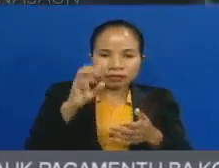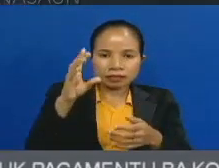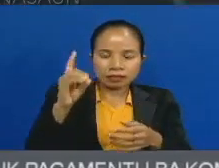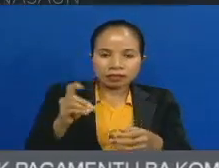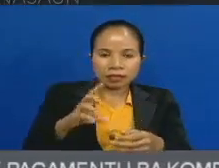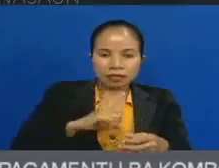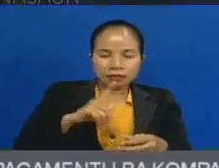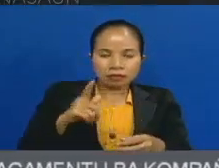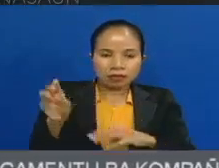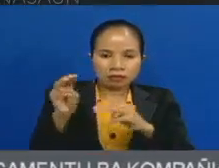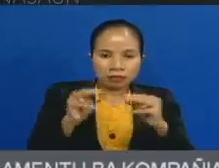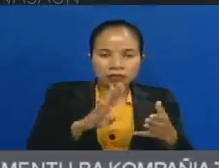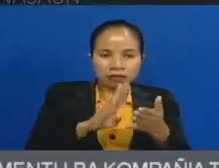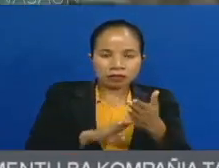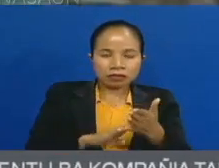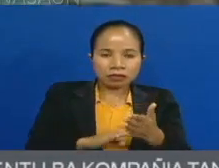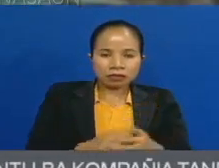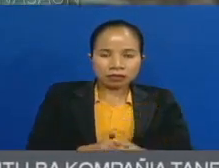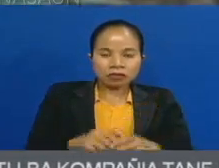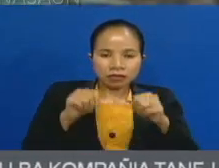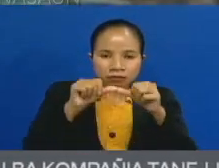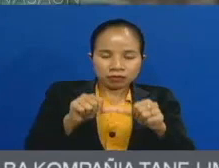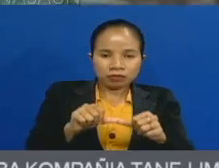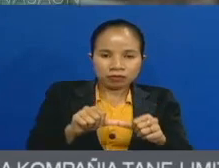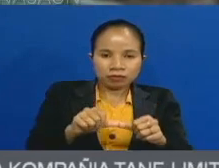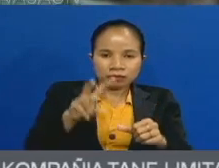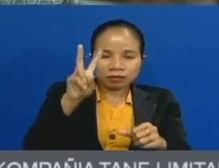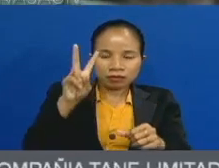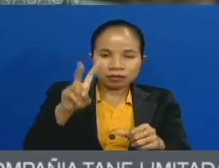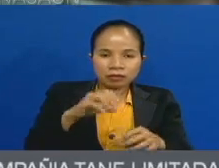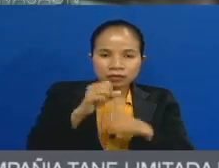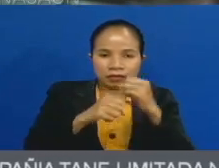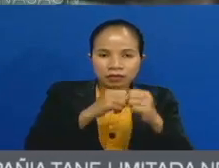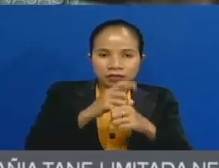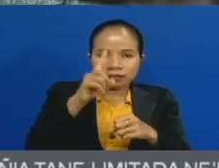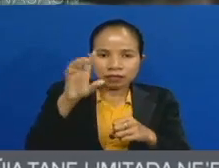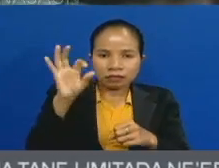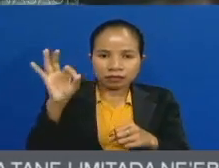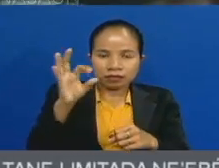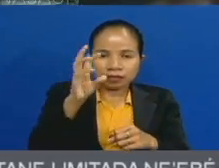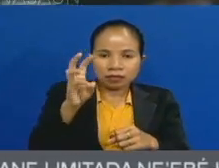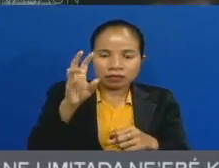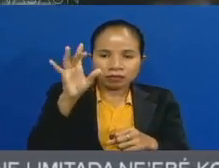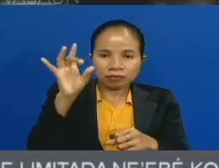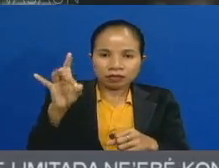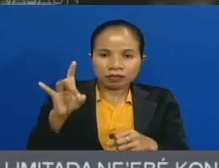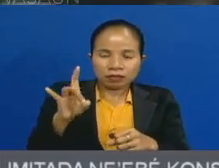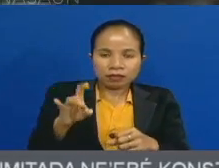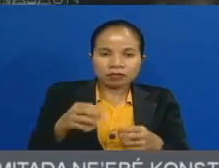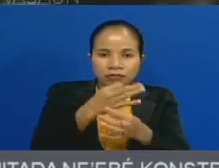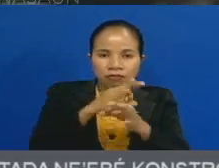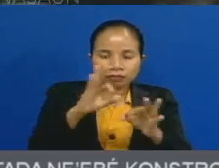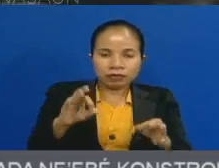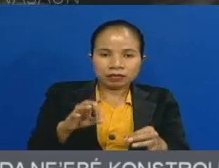escola São João Bosco Fuluru, onde continua a segunda classe ihatinan rihung ida atu sian nulu resintol, no remata